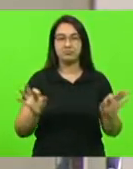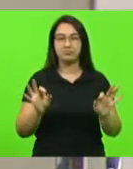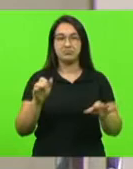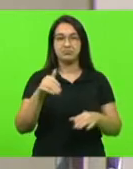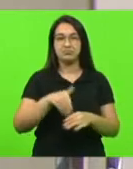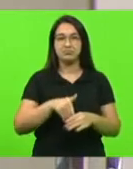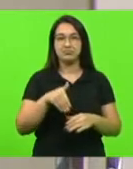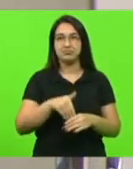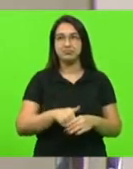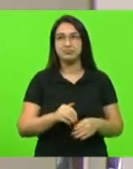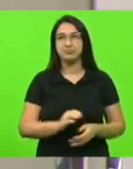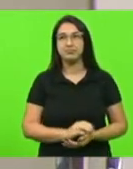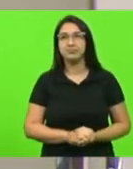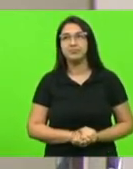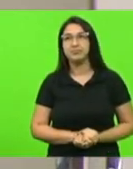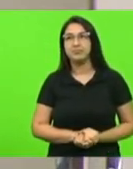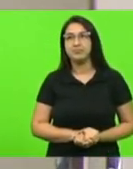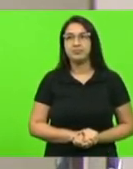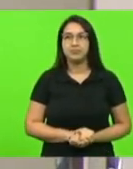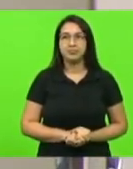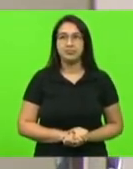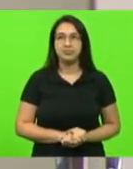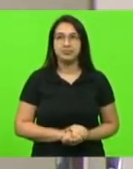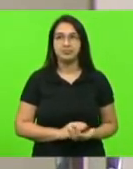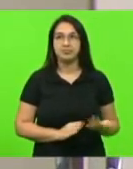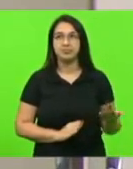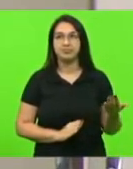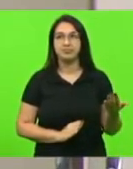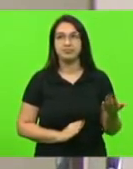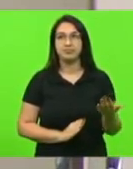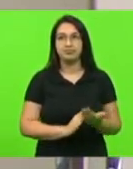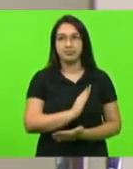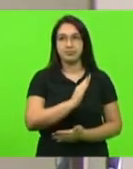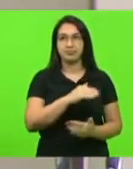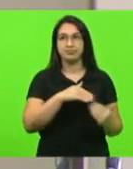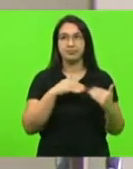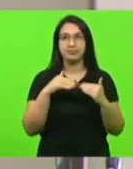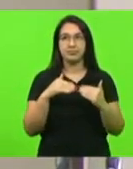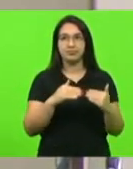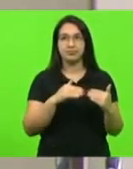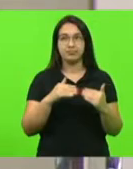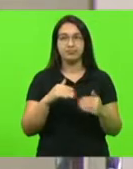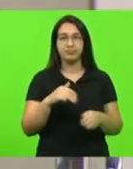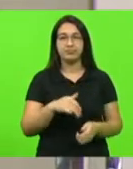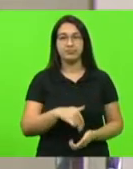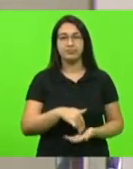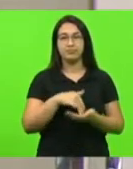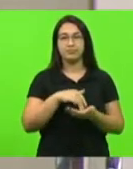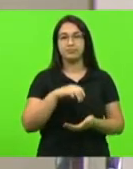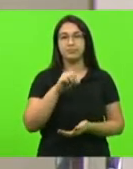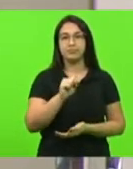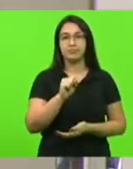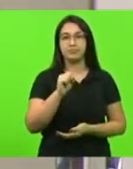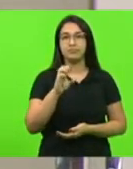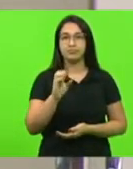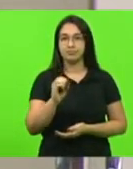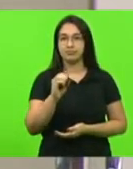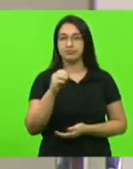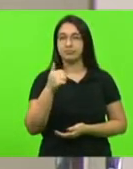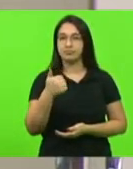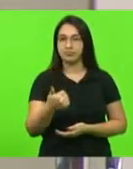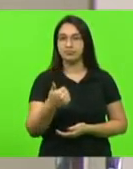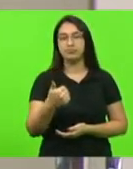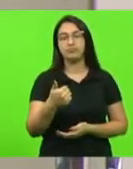discutir em votação deputados que aprovam permaneçam como se encontram aprovado por unanimidade moção 801 autor deputado João Amin